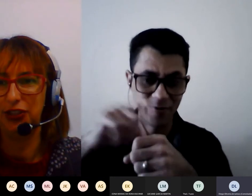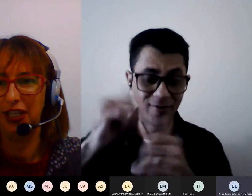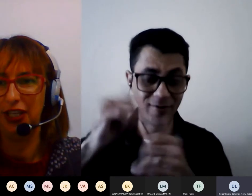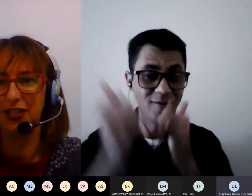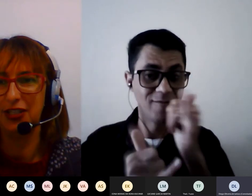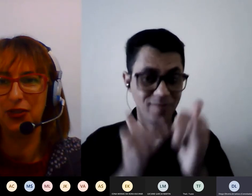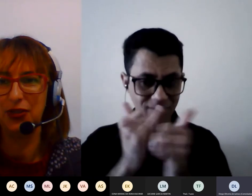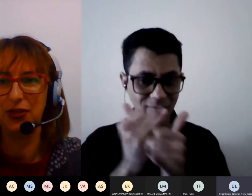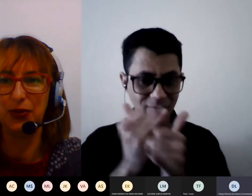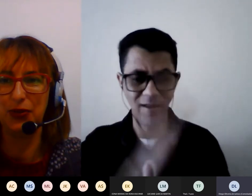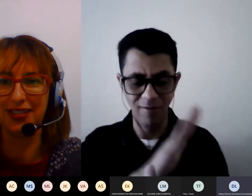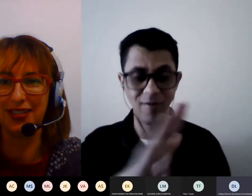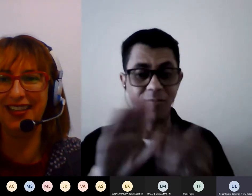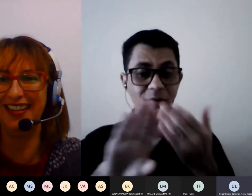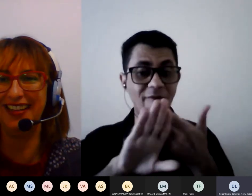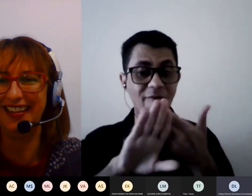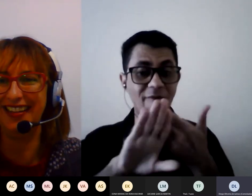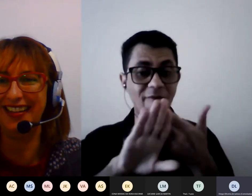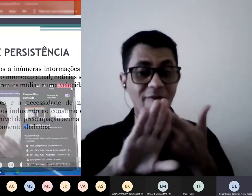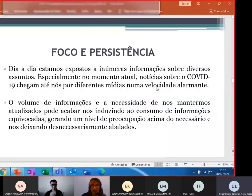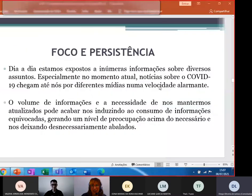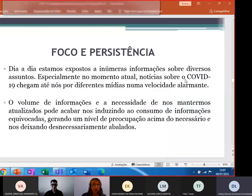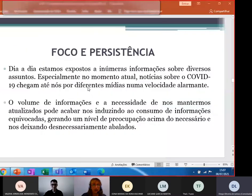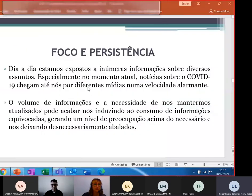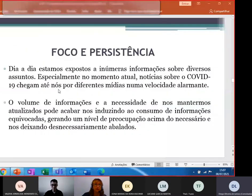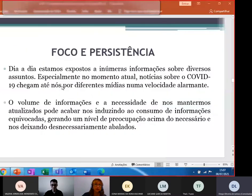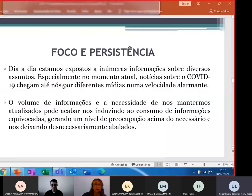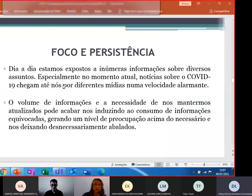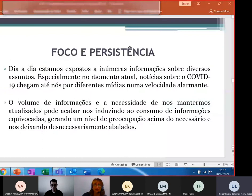hoje. Jesus! Eu acho que só foi falar de